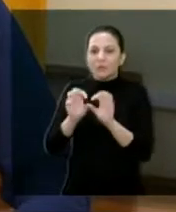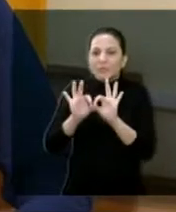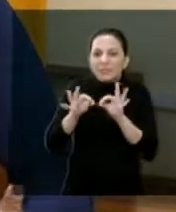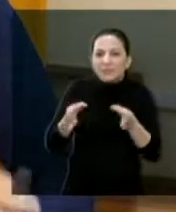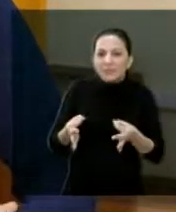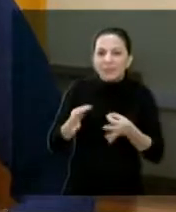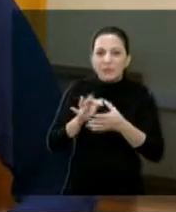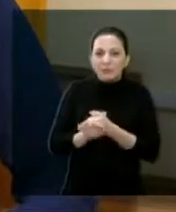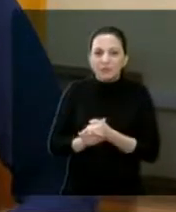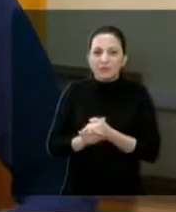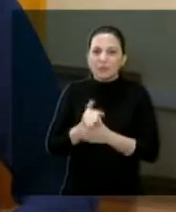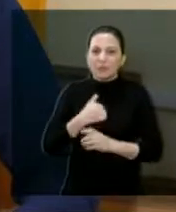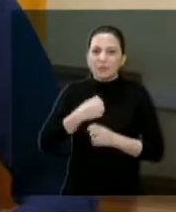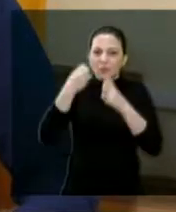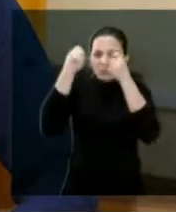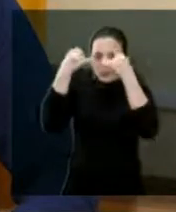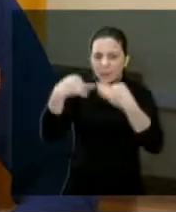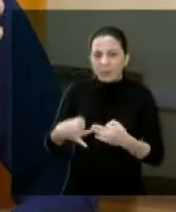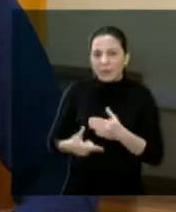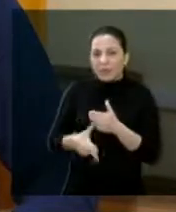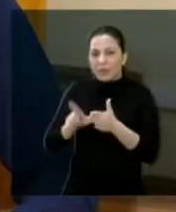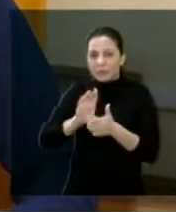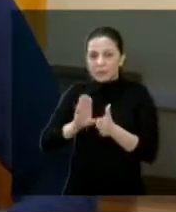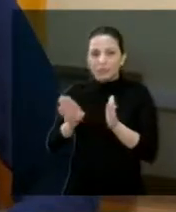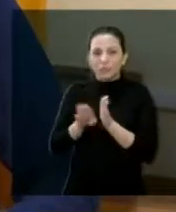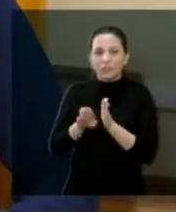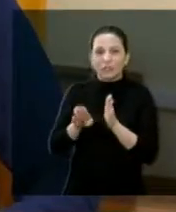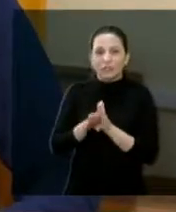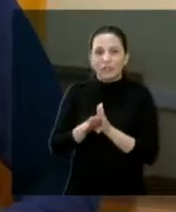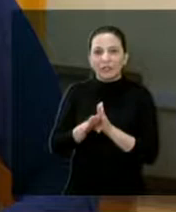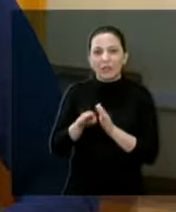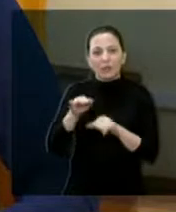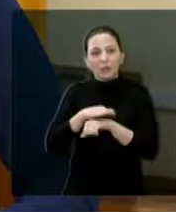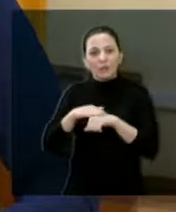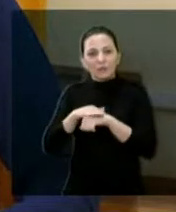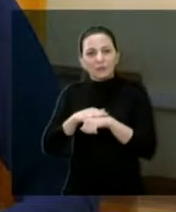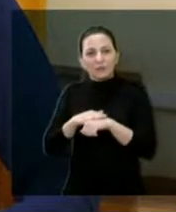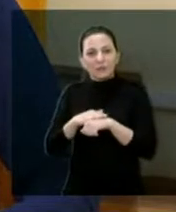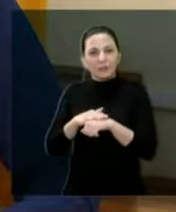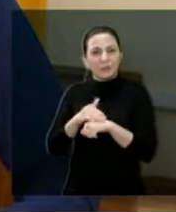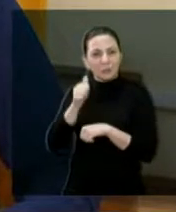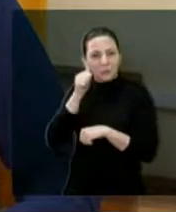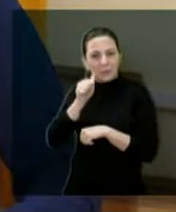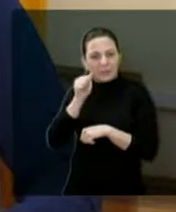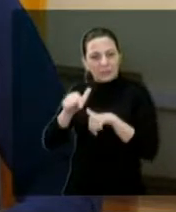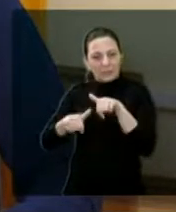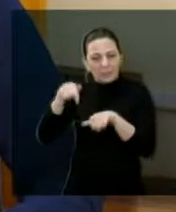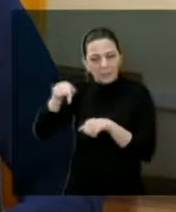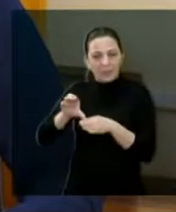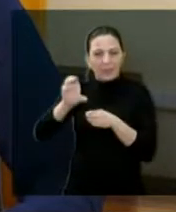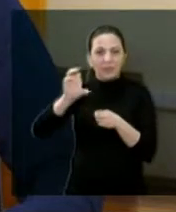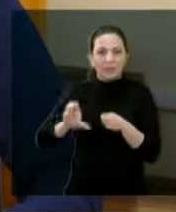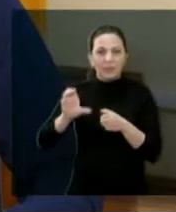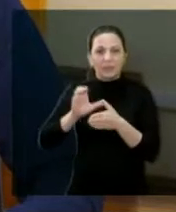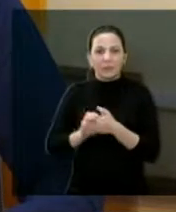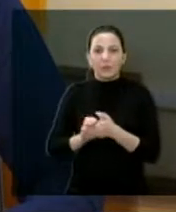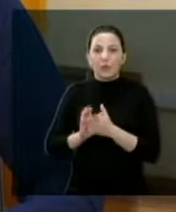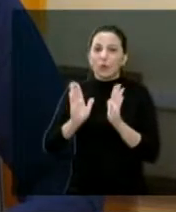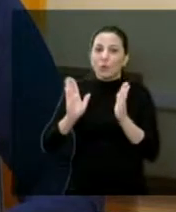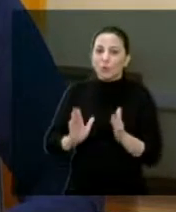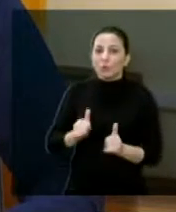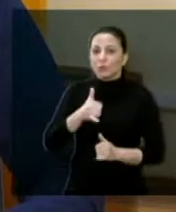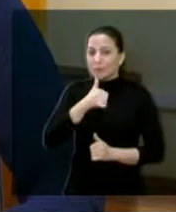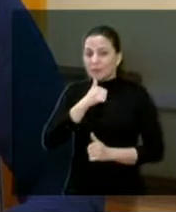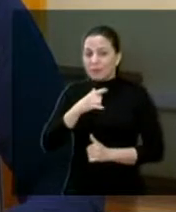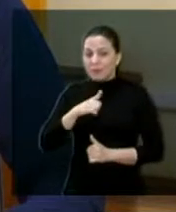contando aqui, antes de chegar aqui, eu esqueci o nome da menina, e disse a ela assim, né? Hoje, infelizmente, nós vivemos